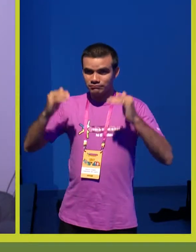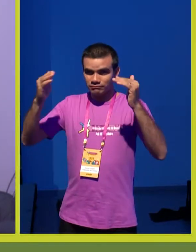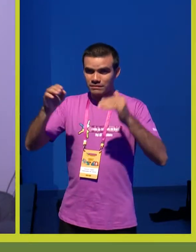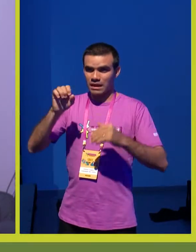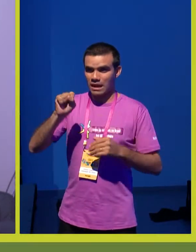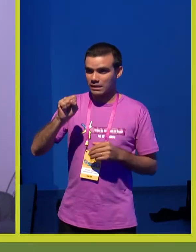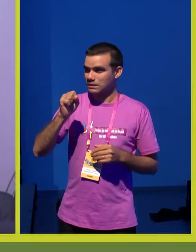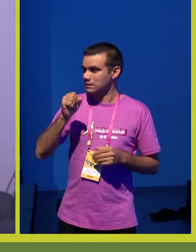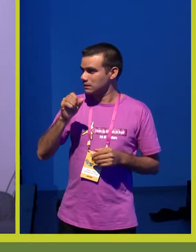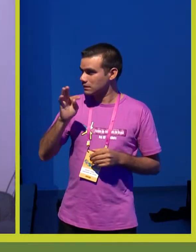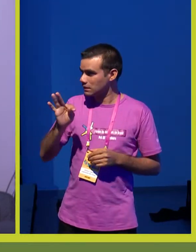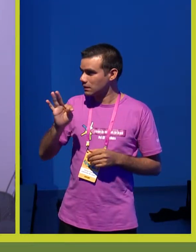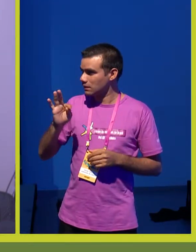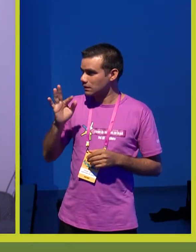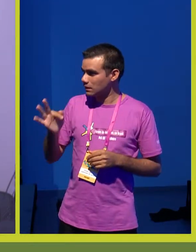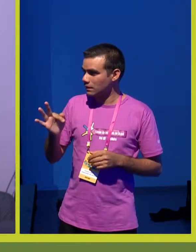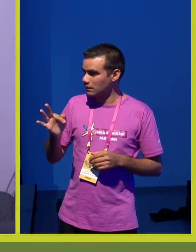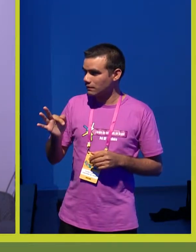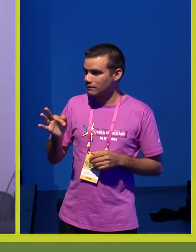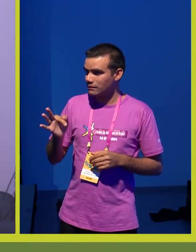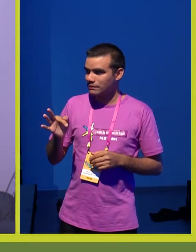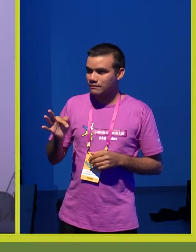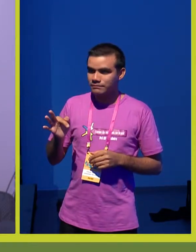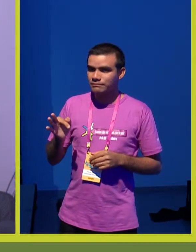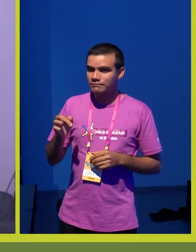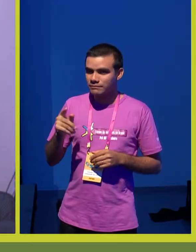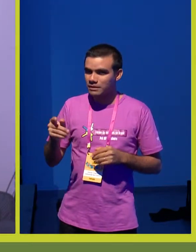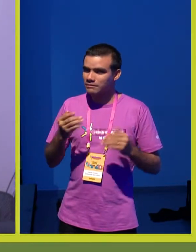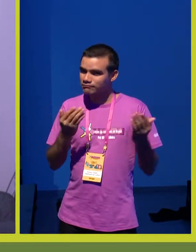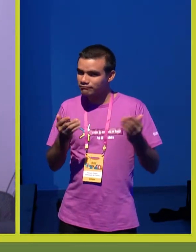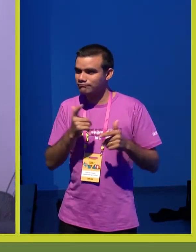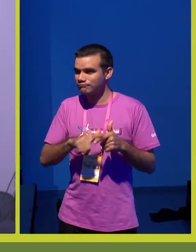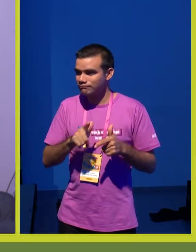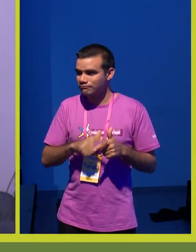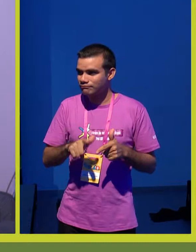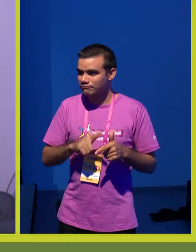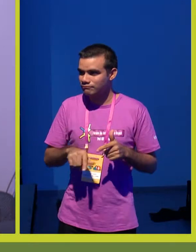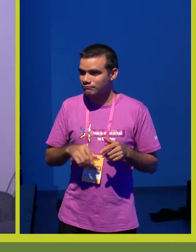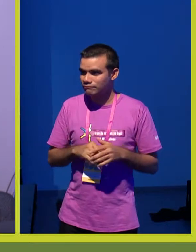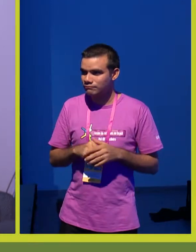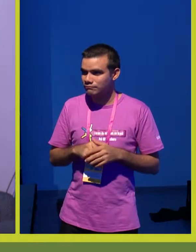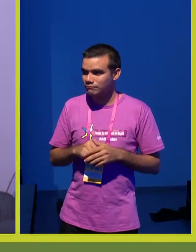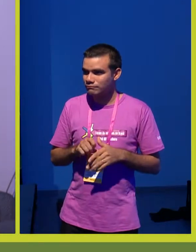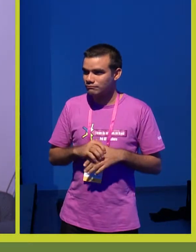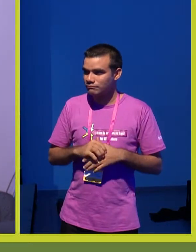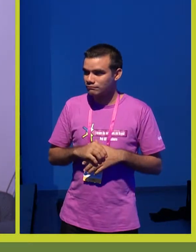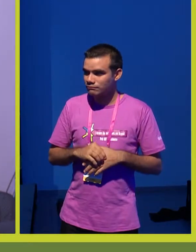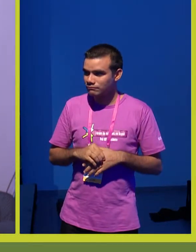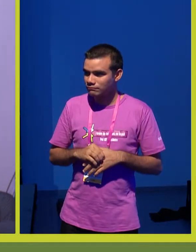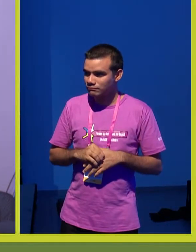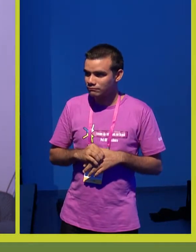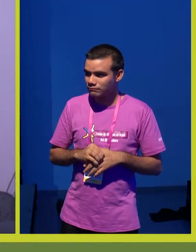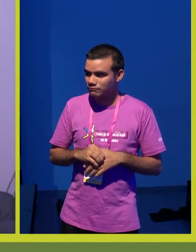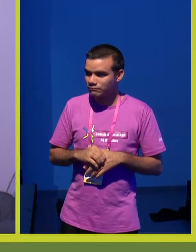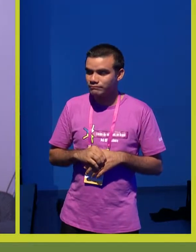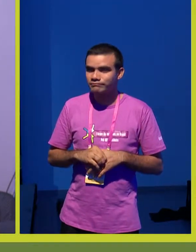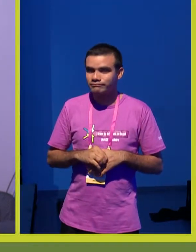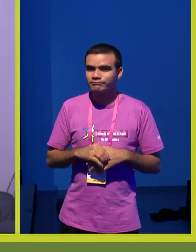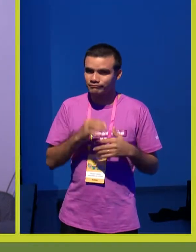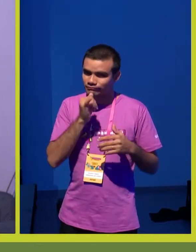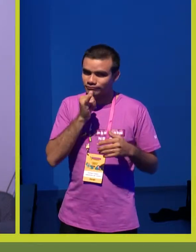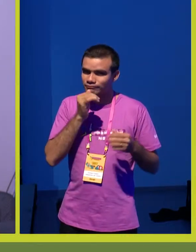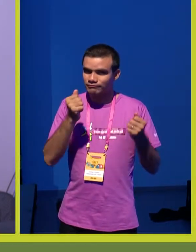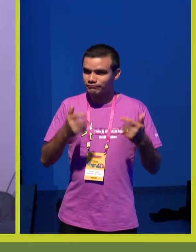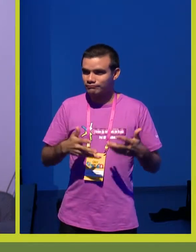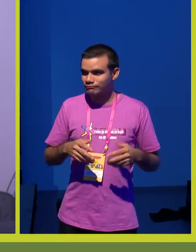STF num inquérito que por si só já tem os seus problemas né só é mais esse exemplo bem pitoresco pra